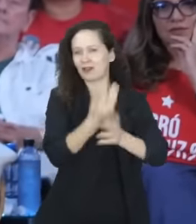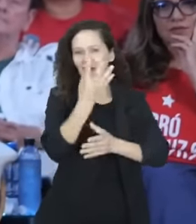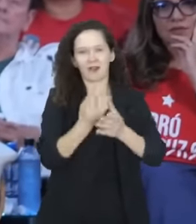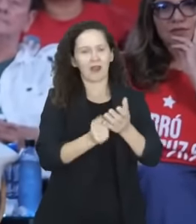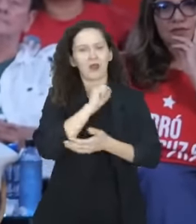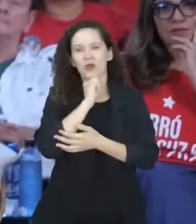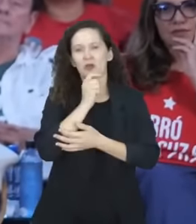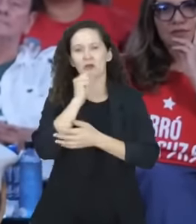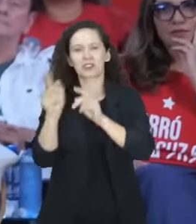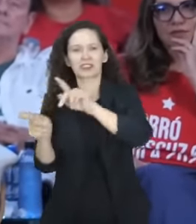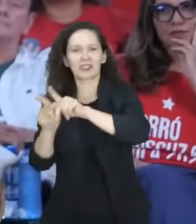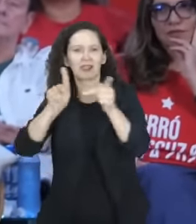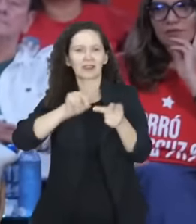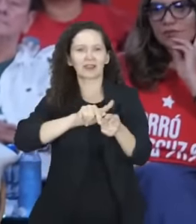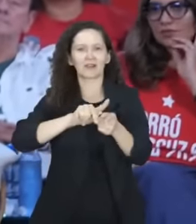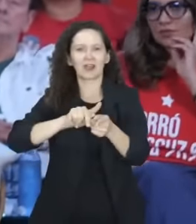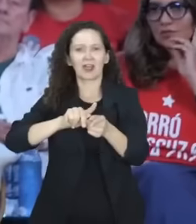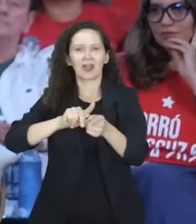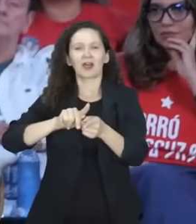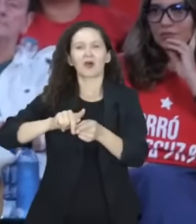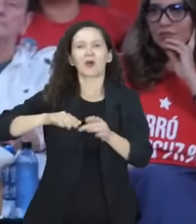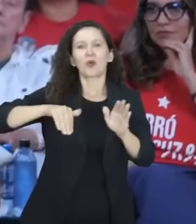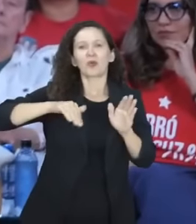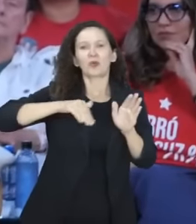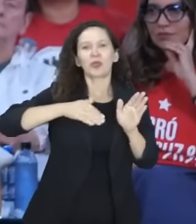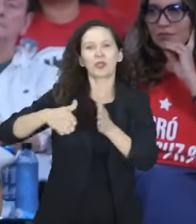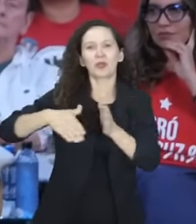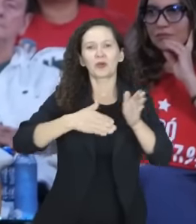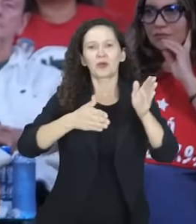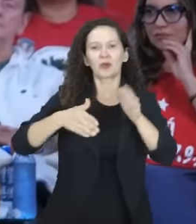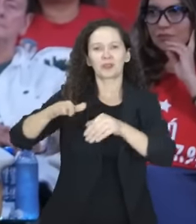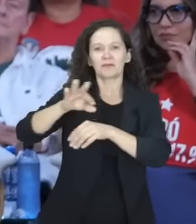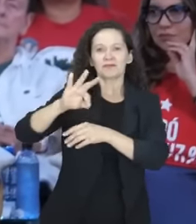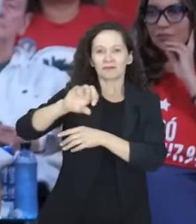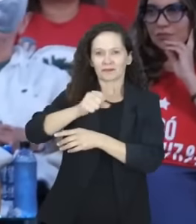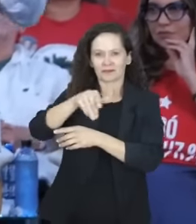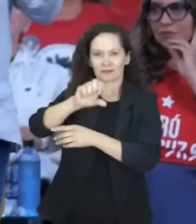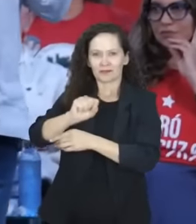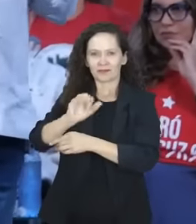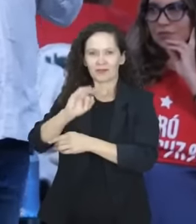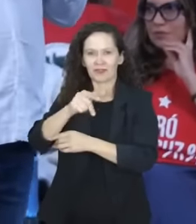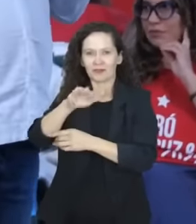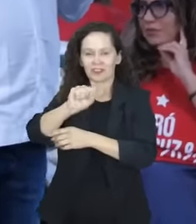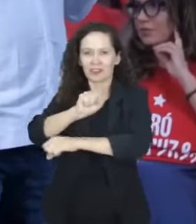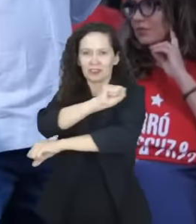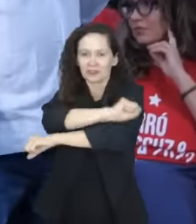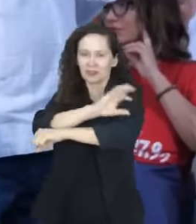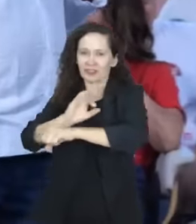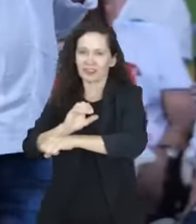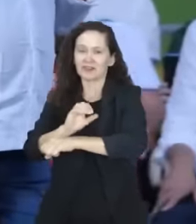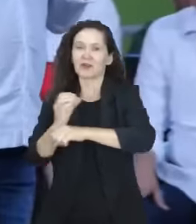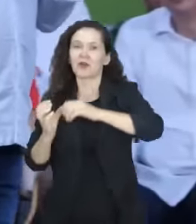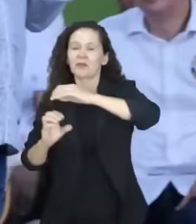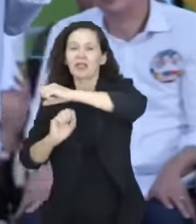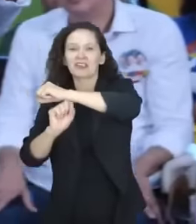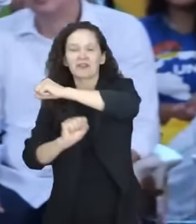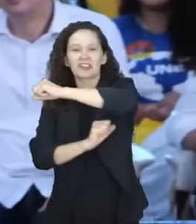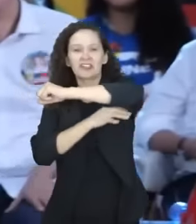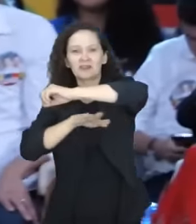São Francisco. Dom Pedro tentou fazer quando era imperador e